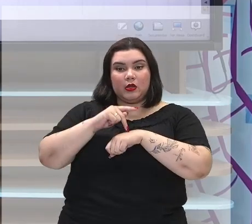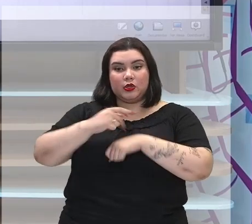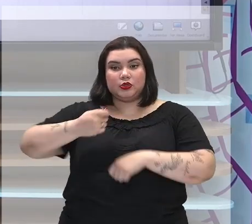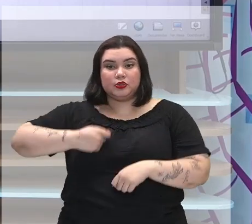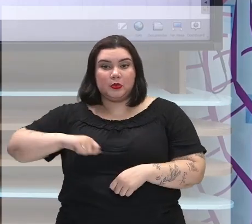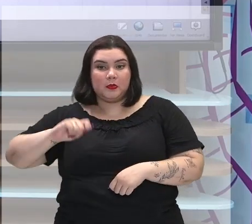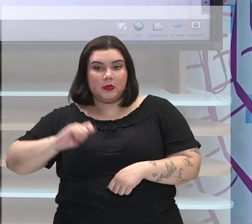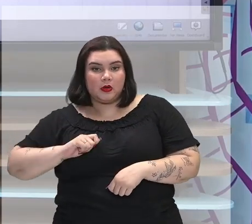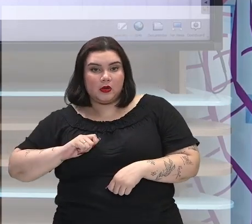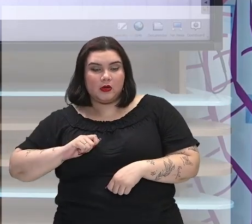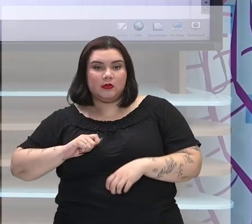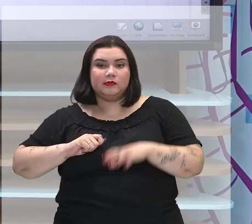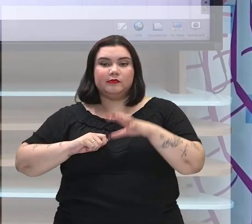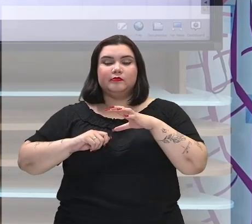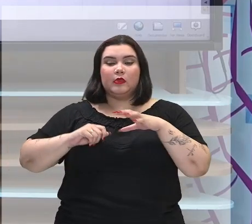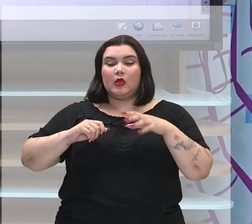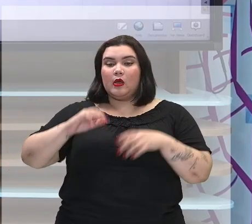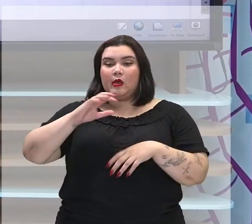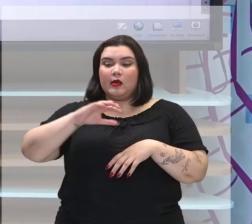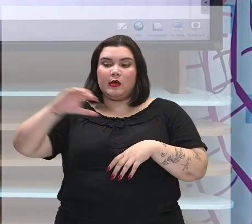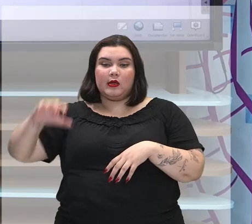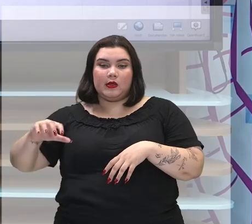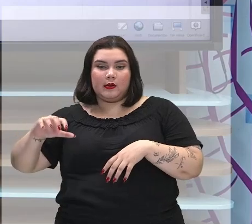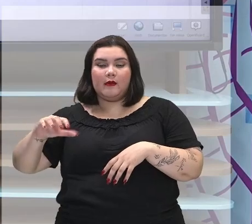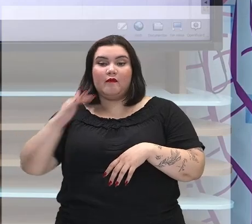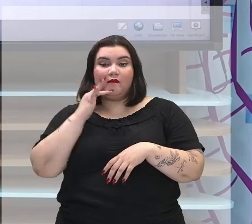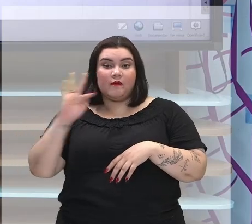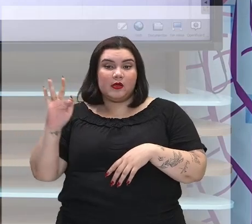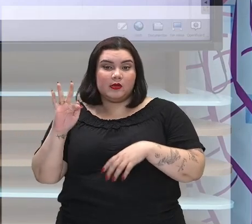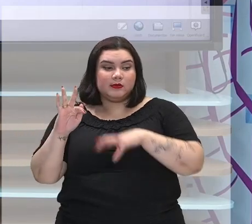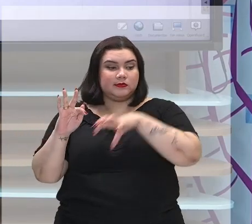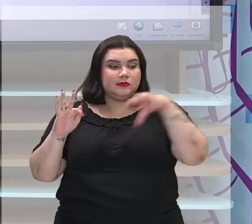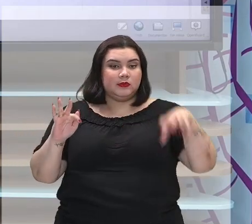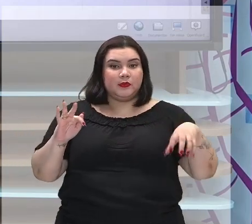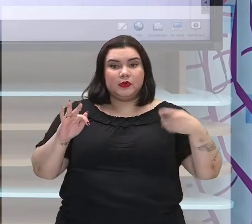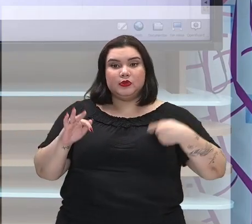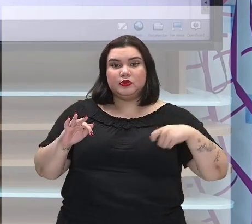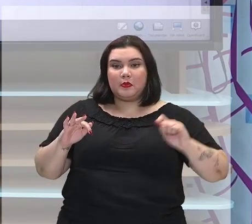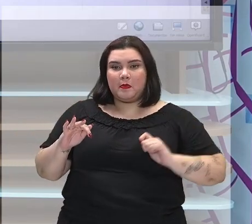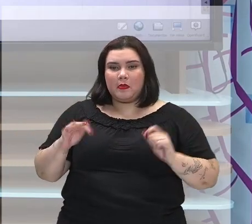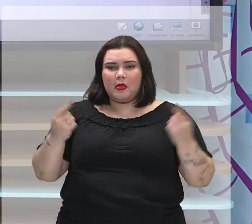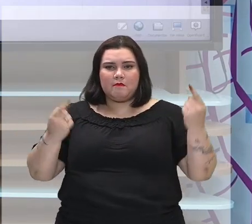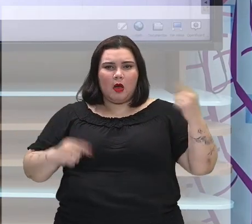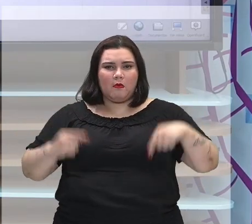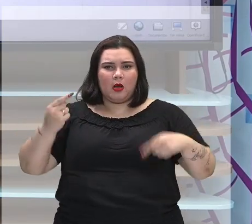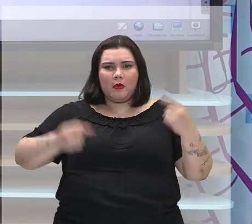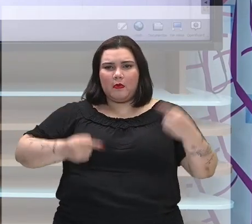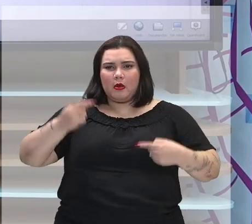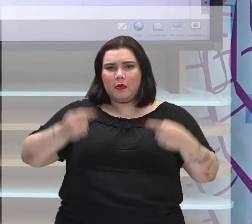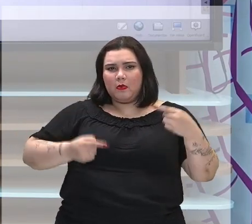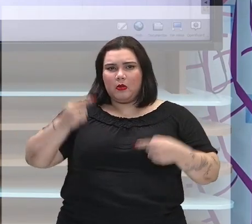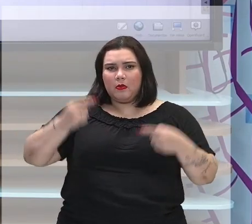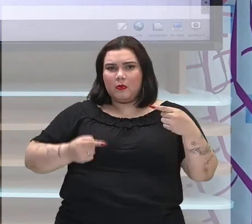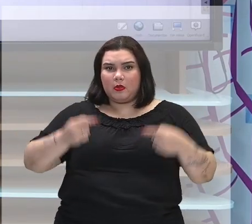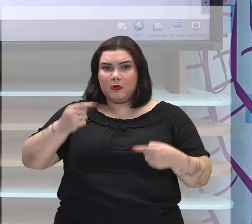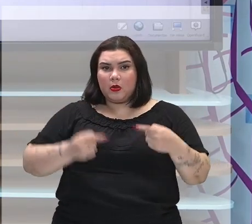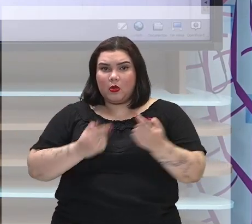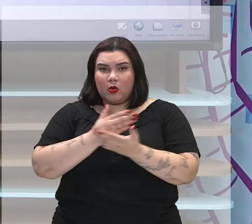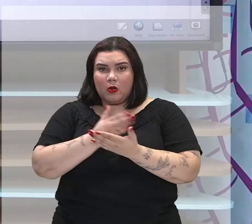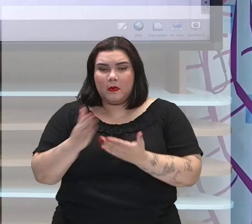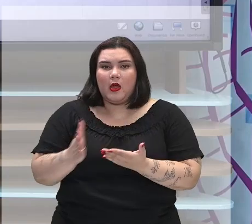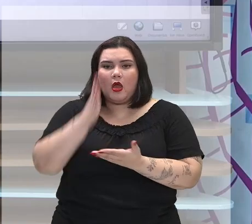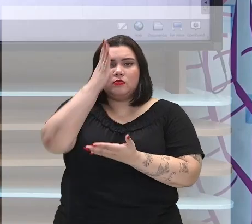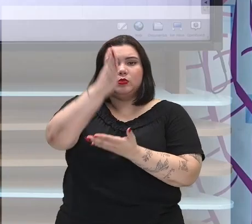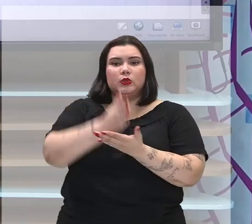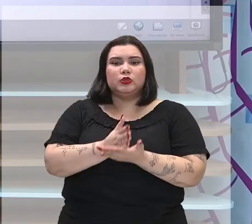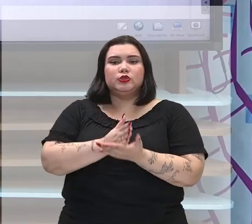Espanha, de outro, a França, na qual a divisão desse território vai dar, né,